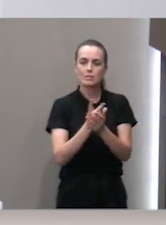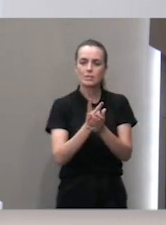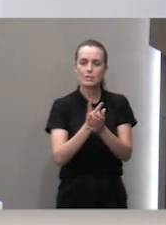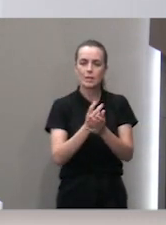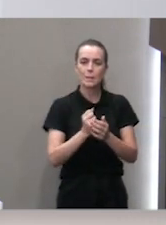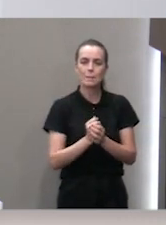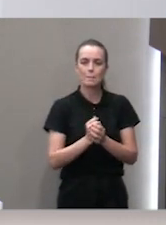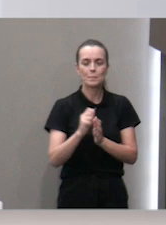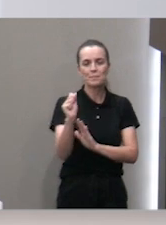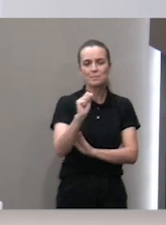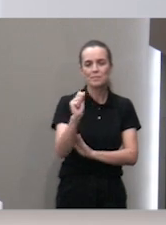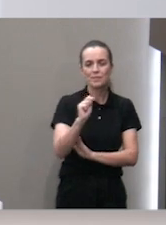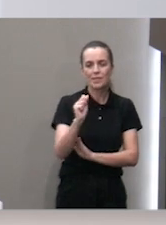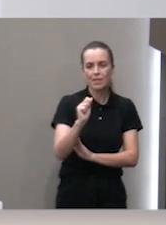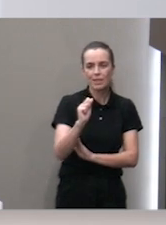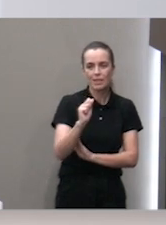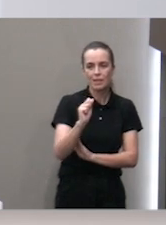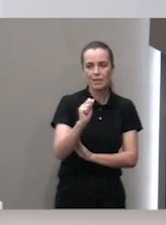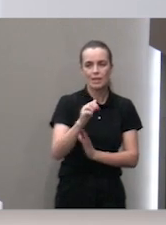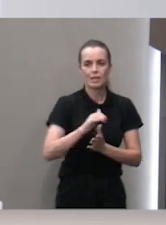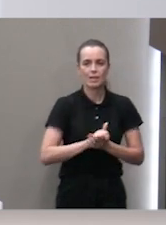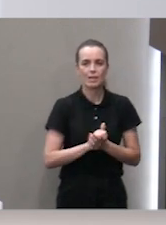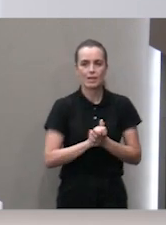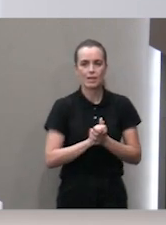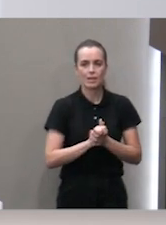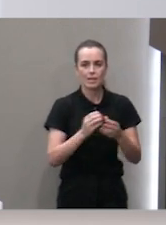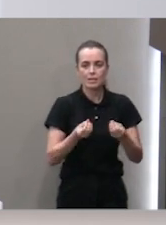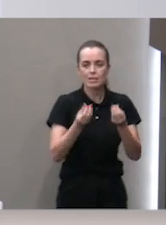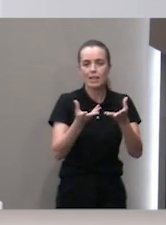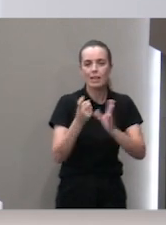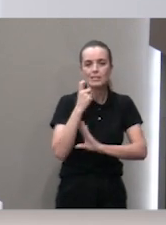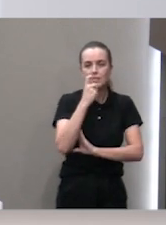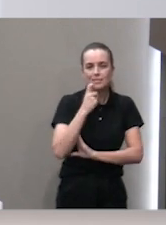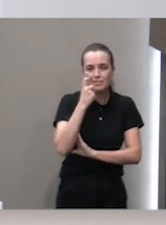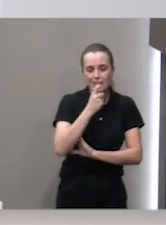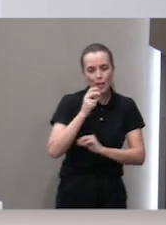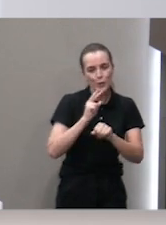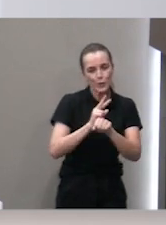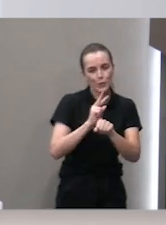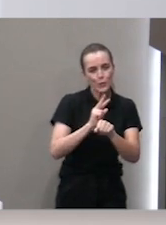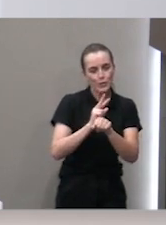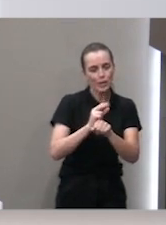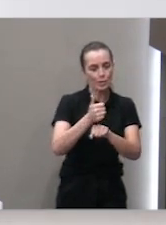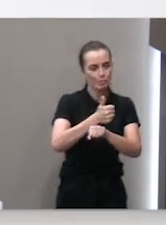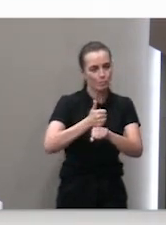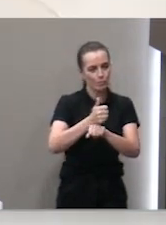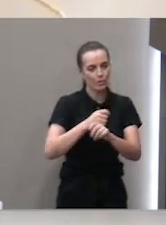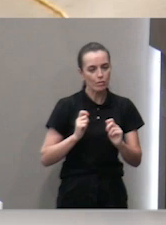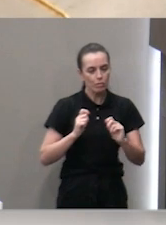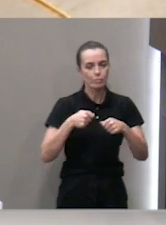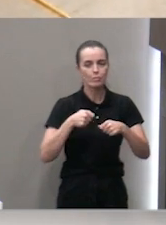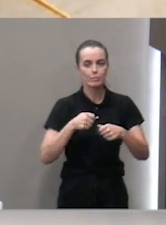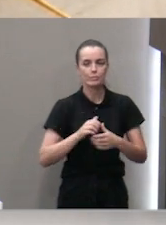associados saúde bucal de qualidade, oferecendo tratamento dentário com os profissionais competentes.